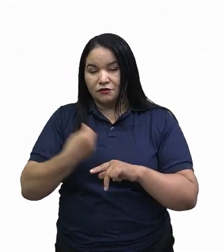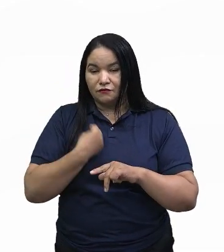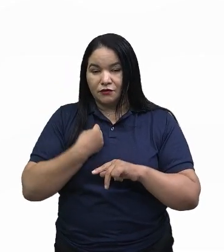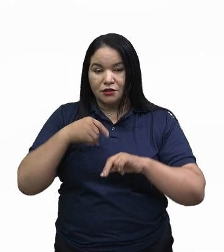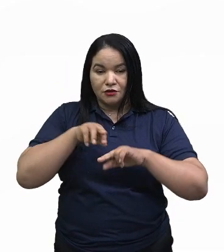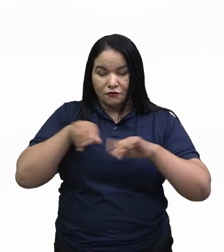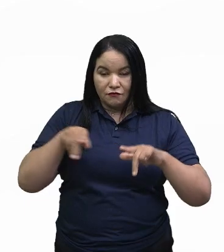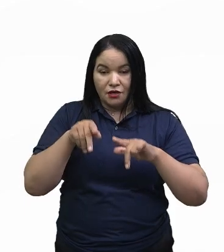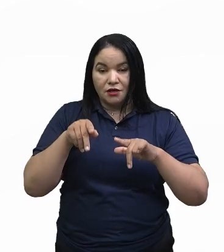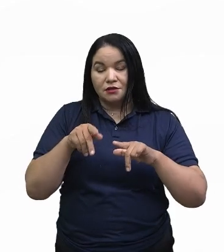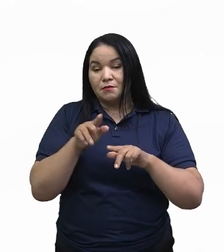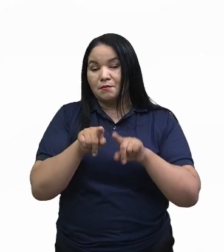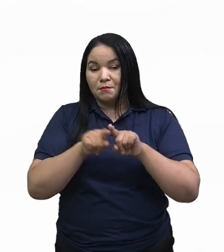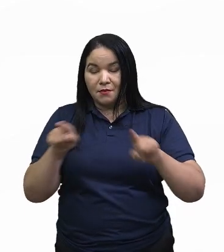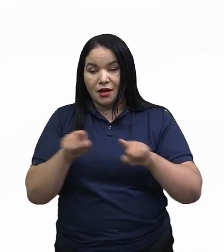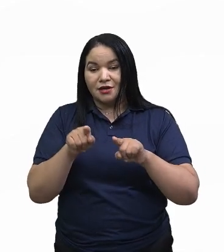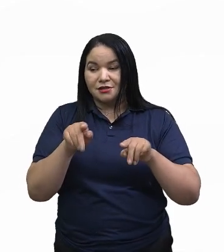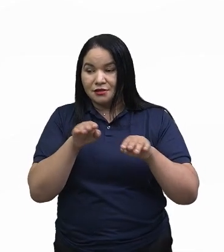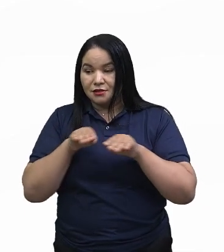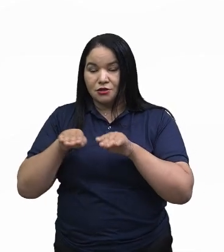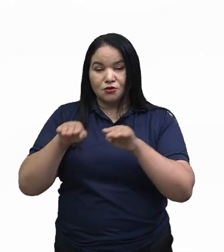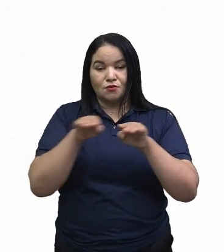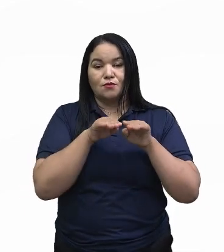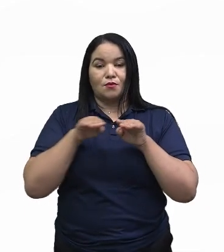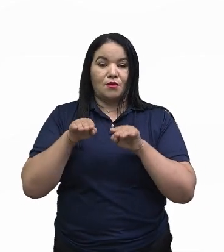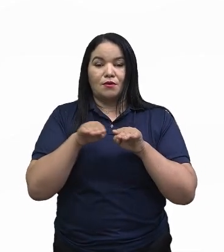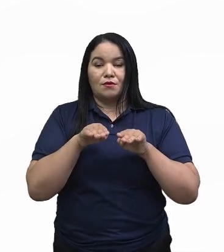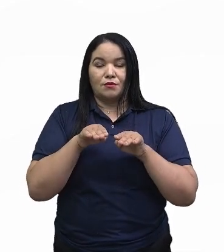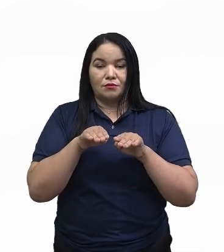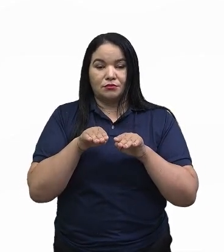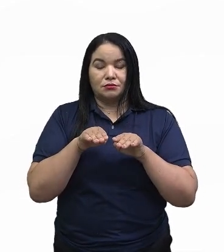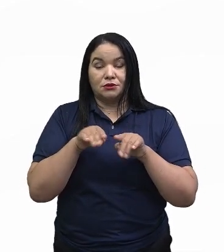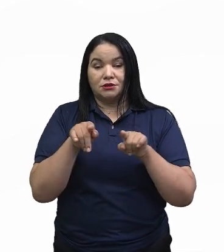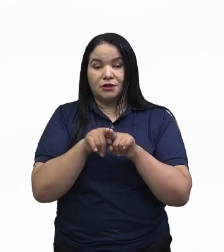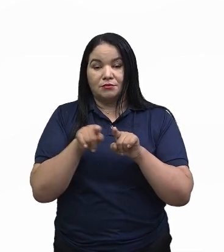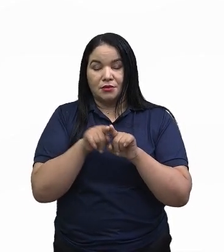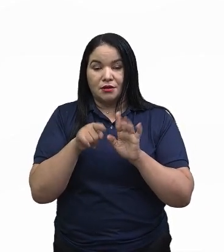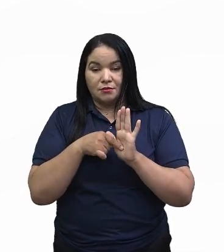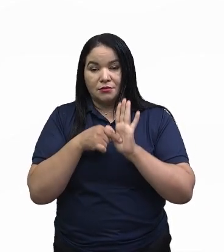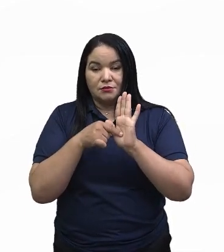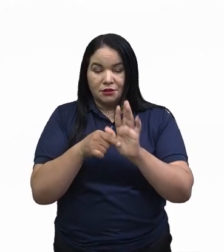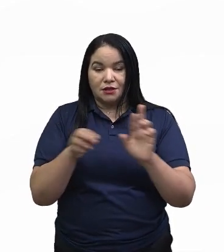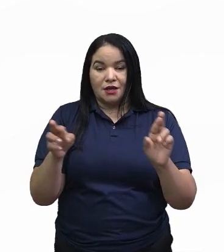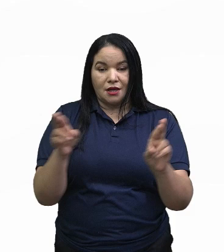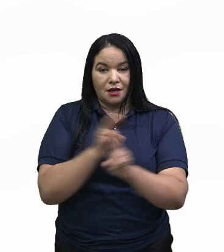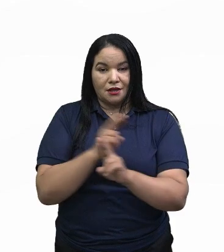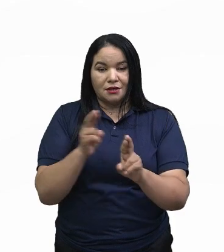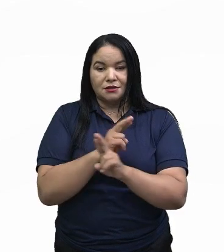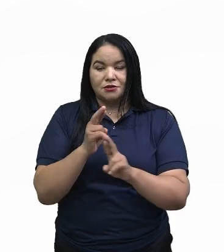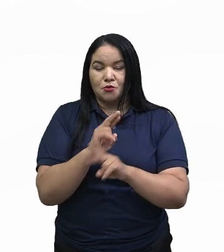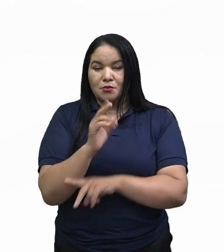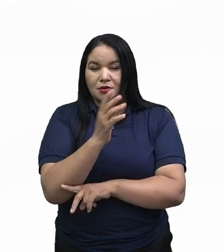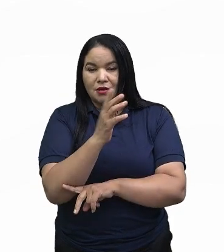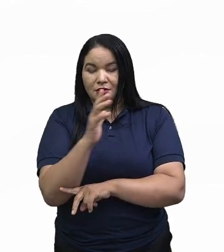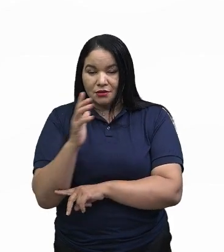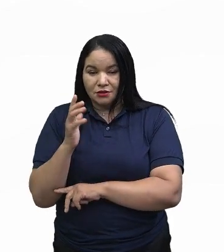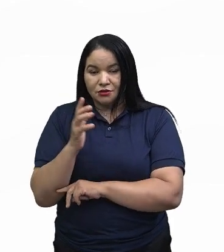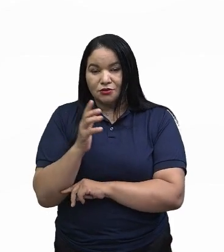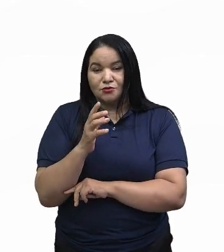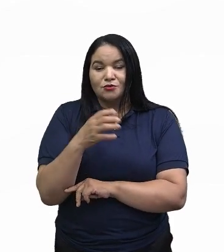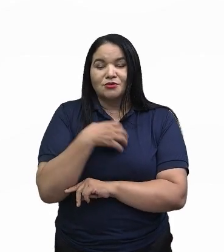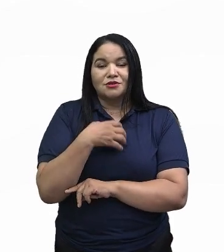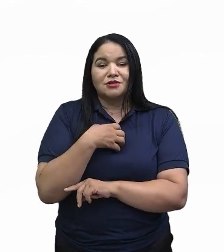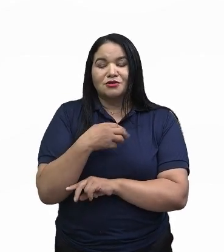diferente e que ele apresenta a sua relação, principalmente com a natureza, de um modo